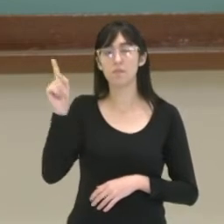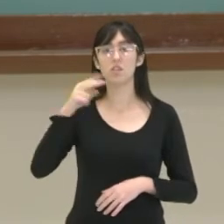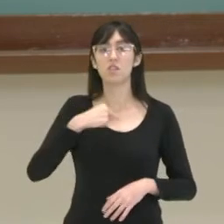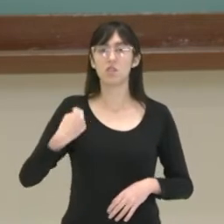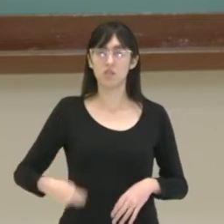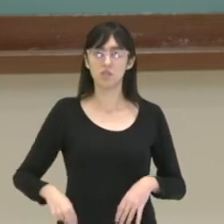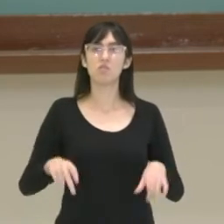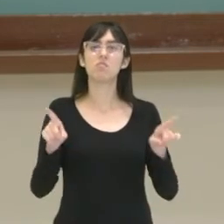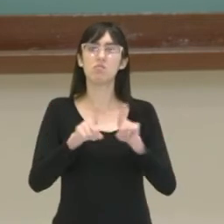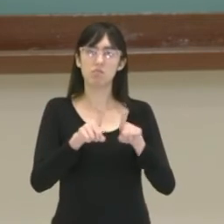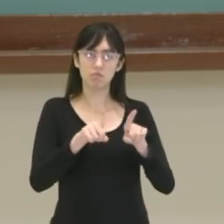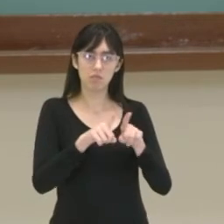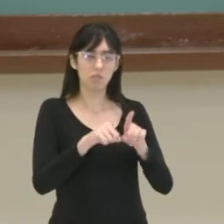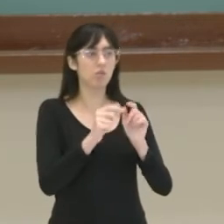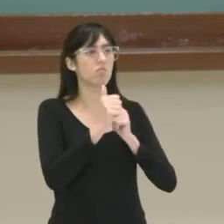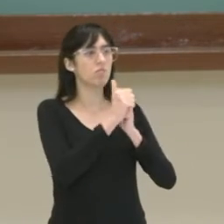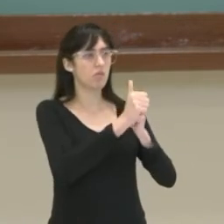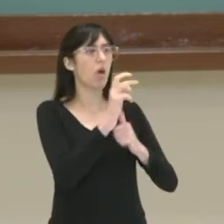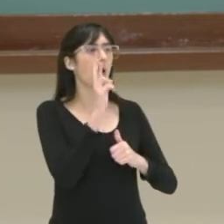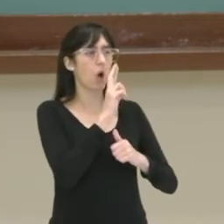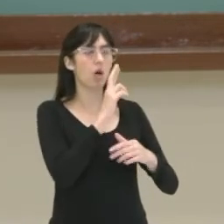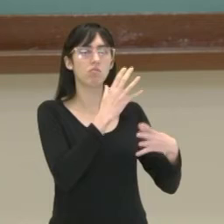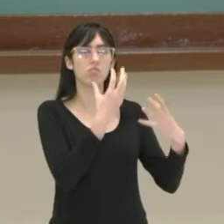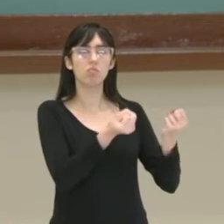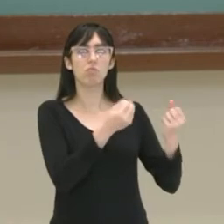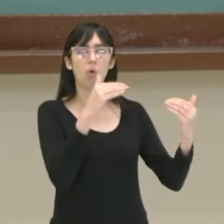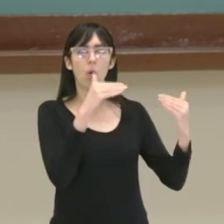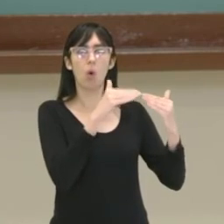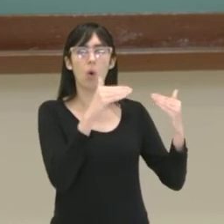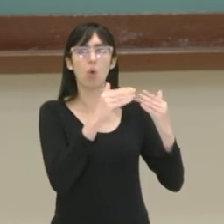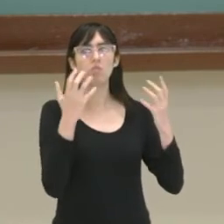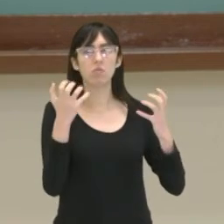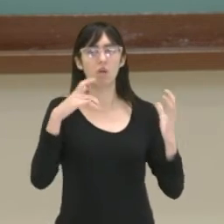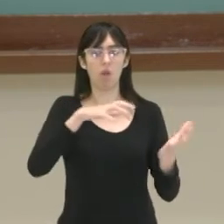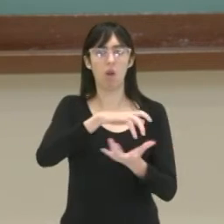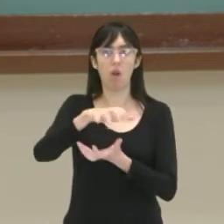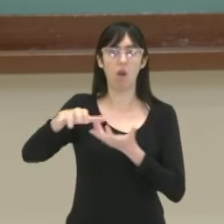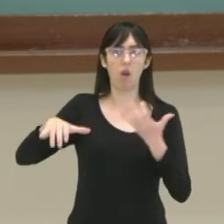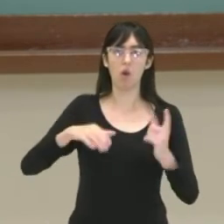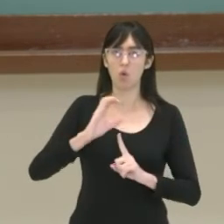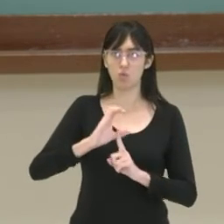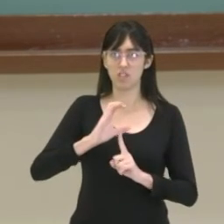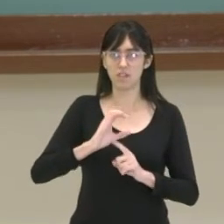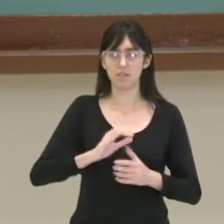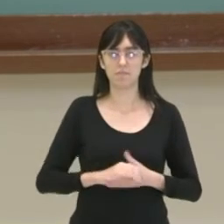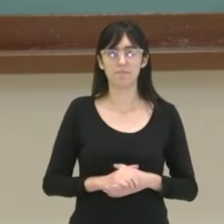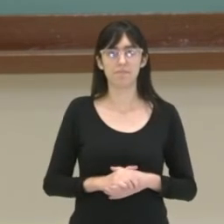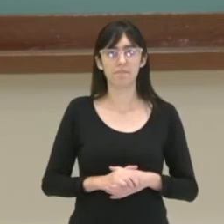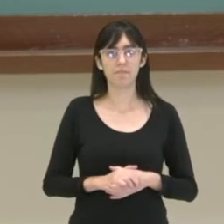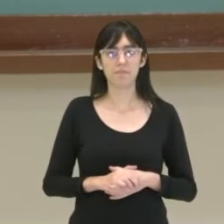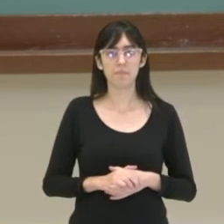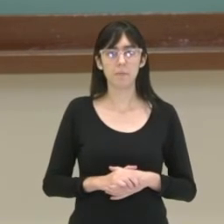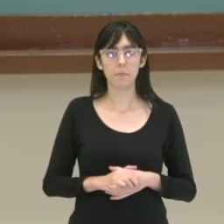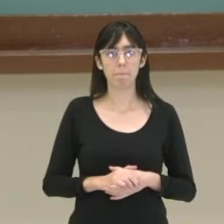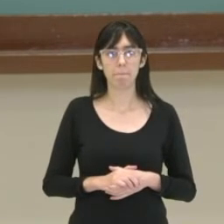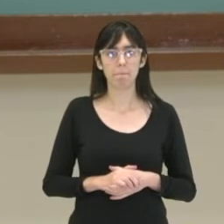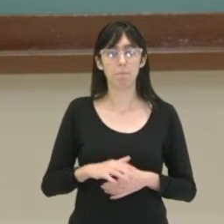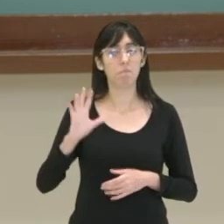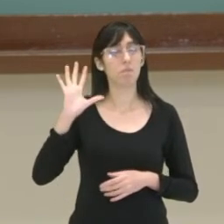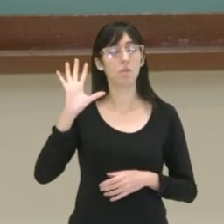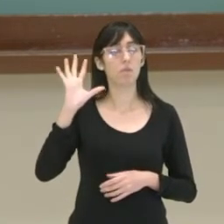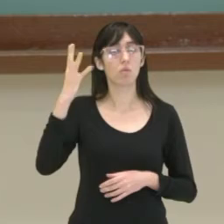também entra nessa questão de uma revolução comunista. Essa